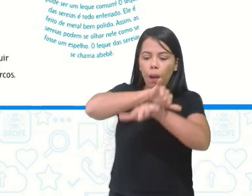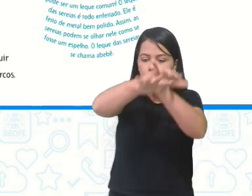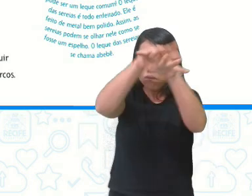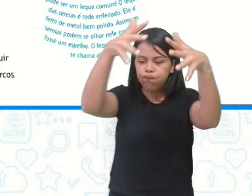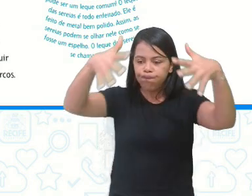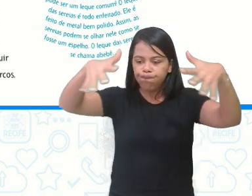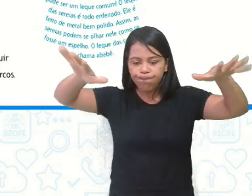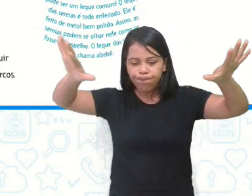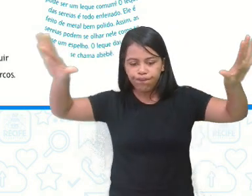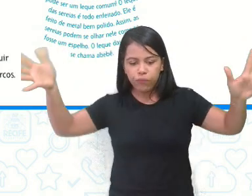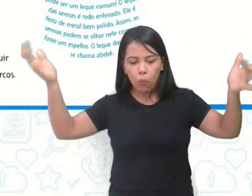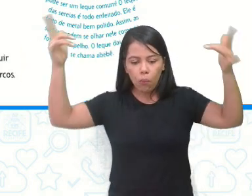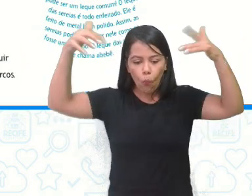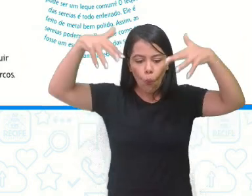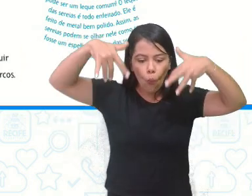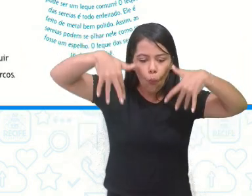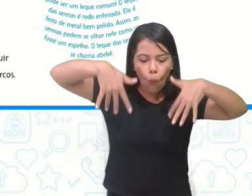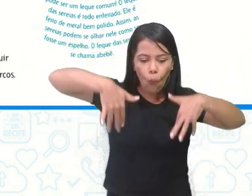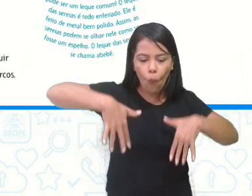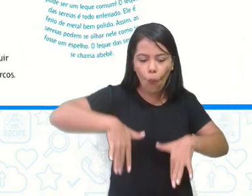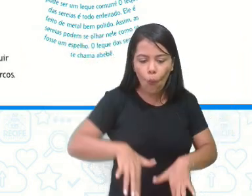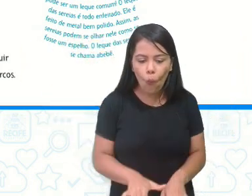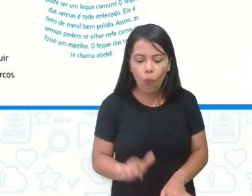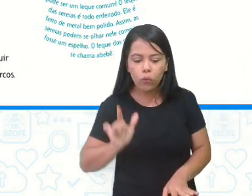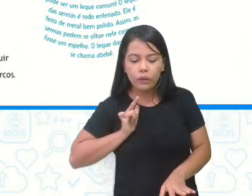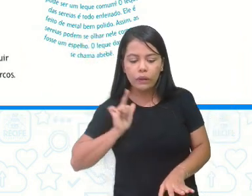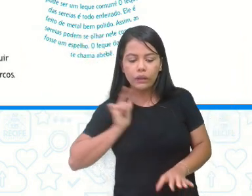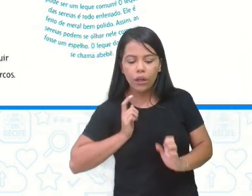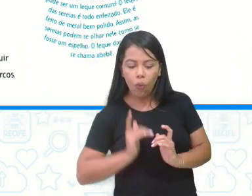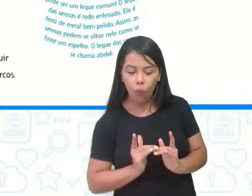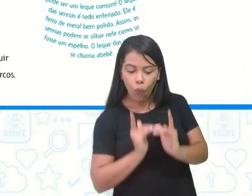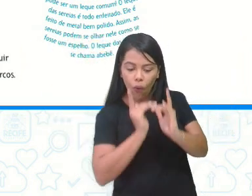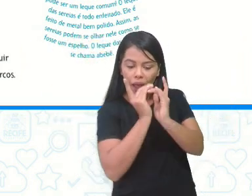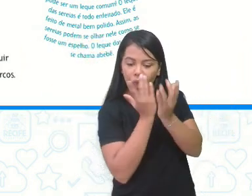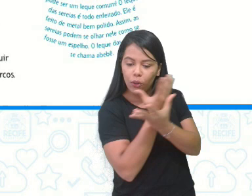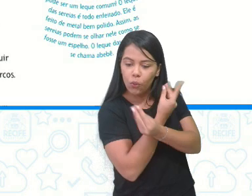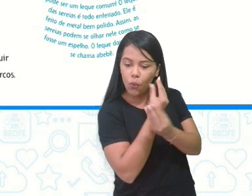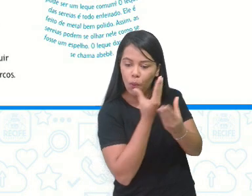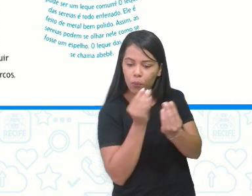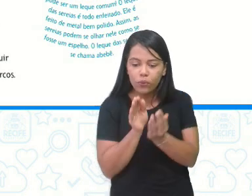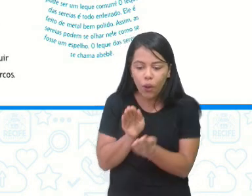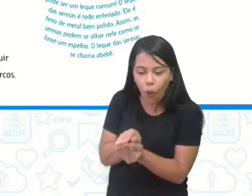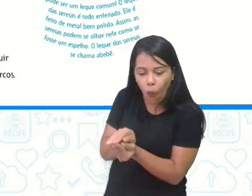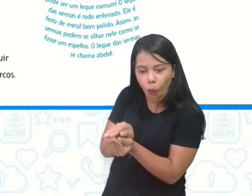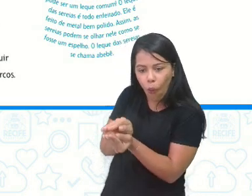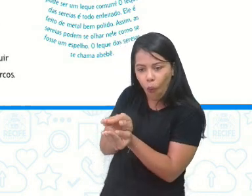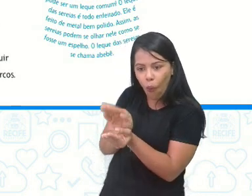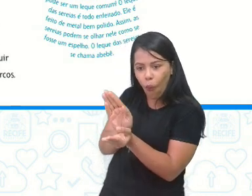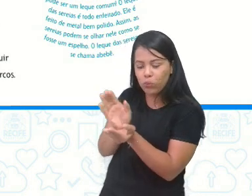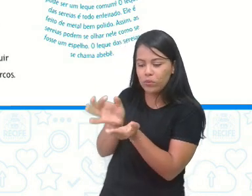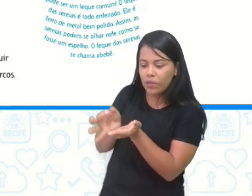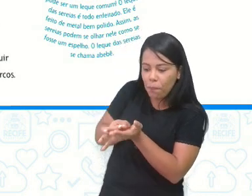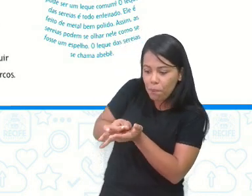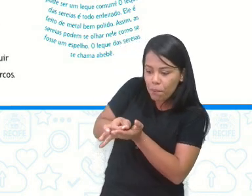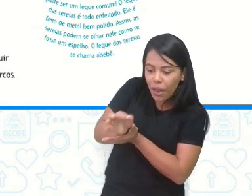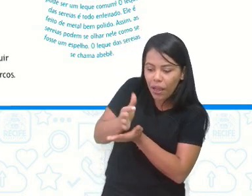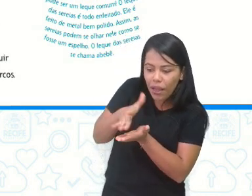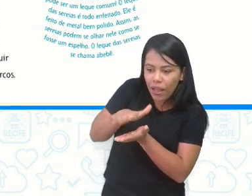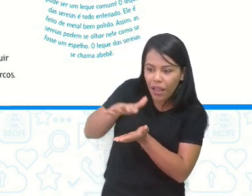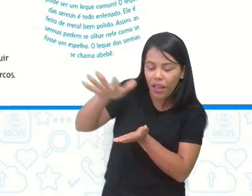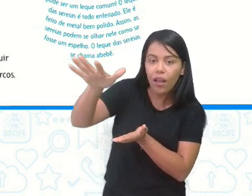Ayoká, entre grandes conchas, pérolas, peixes dourados, cavalos marinhos e muitos